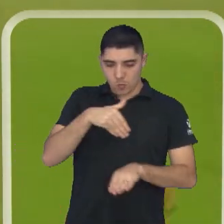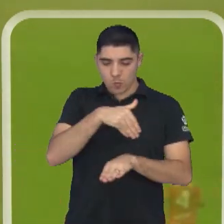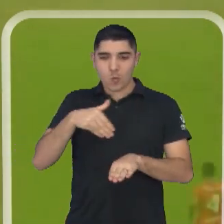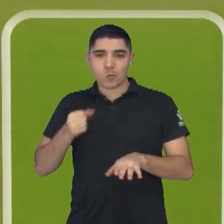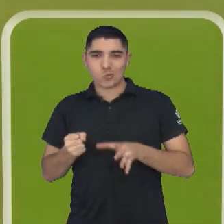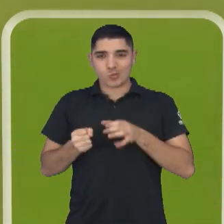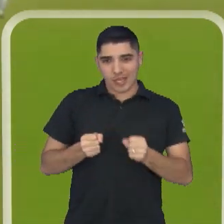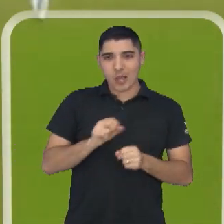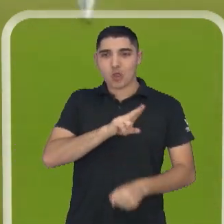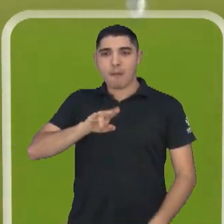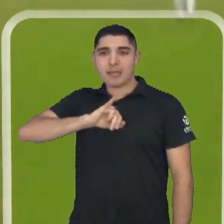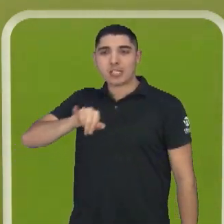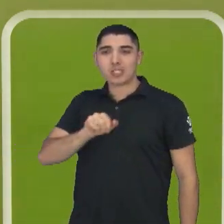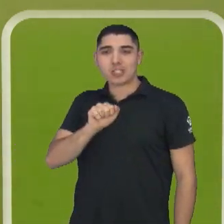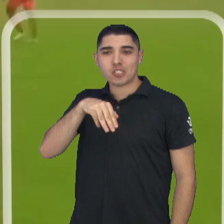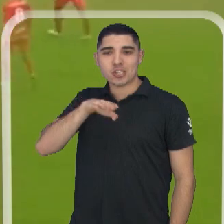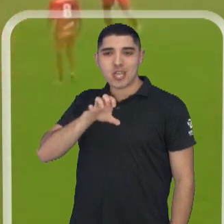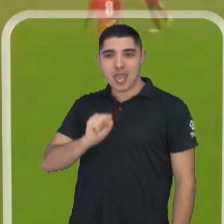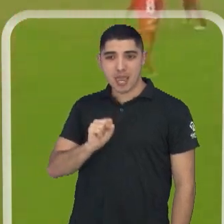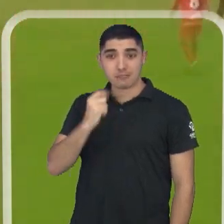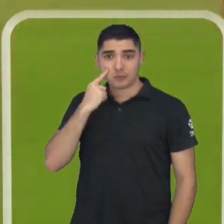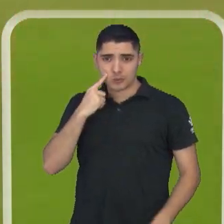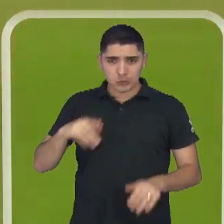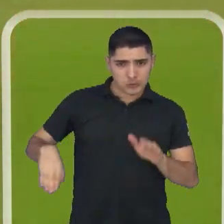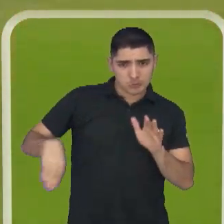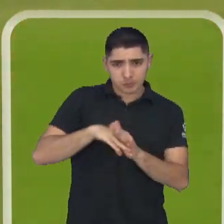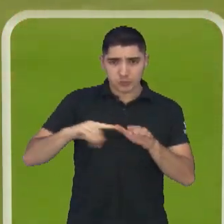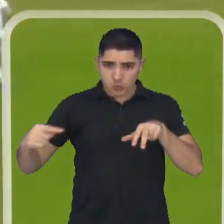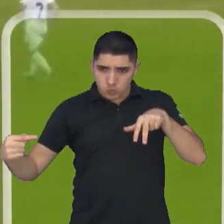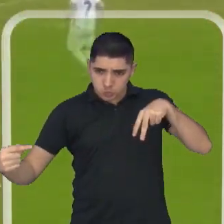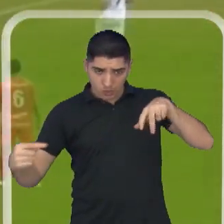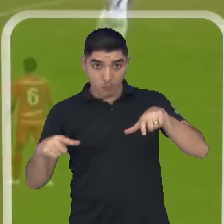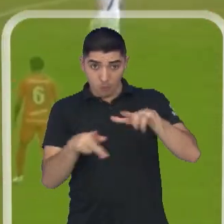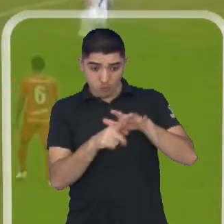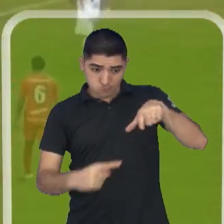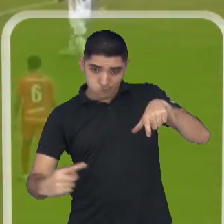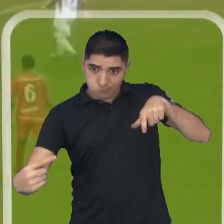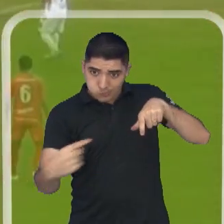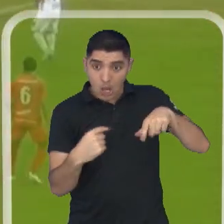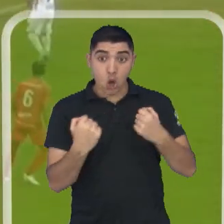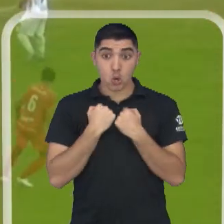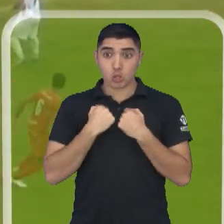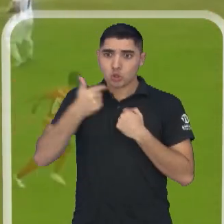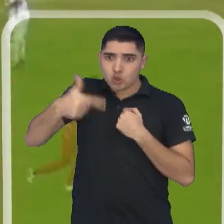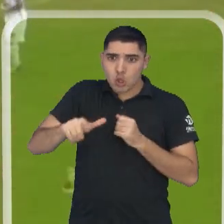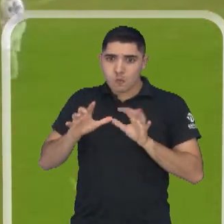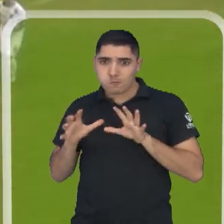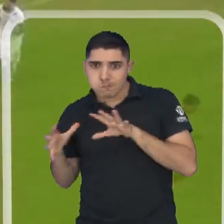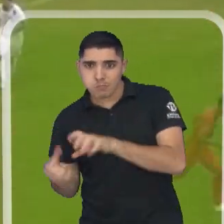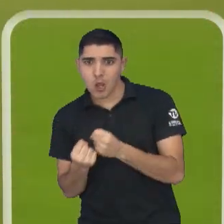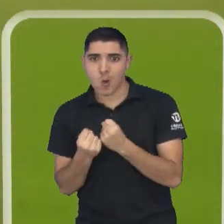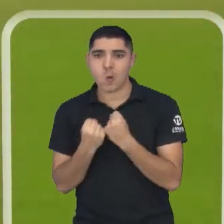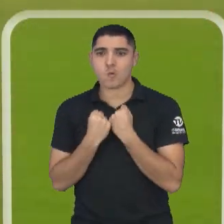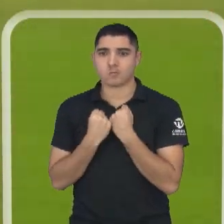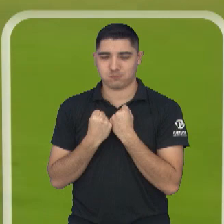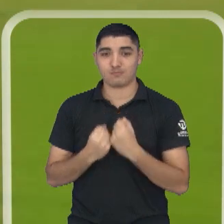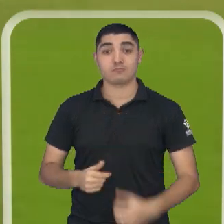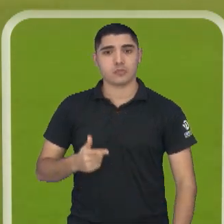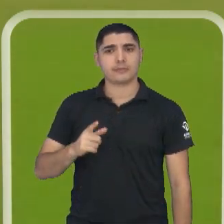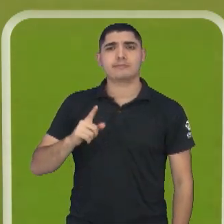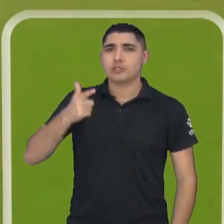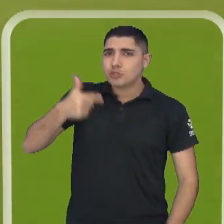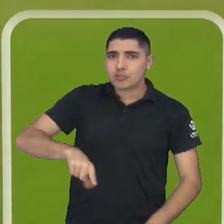foi carregando pela direita, invadiu a área e bateu cruzado. Ariel de novo fez grande defesa. Só